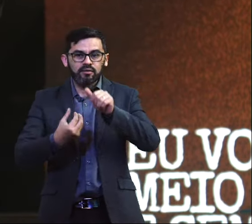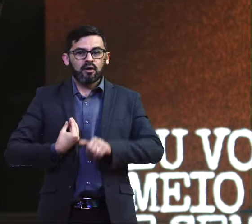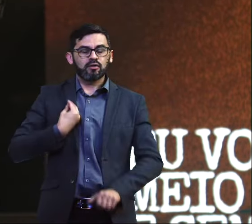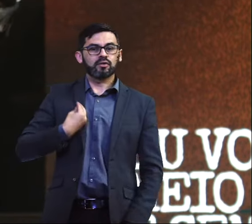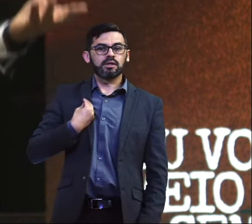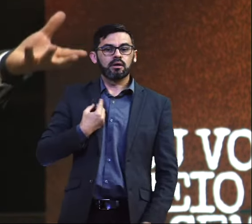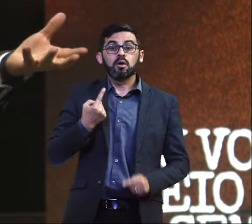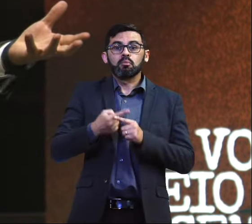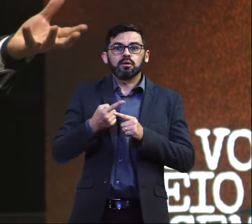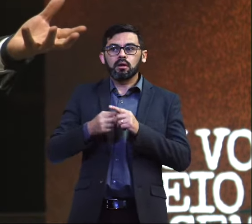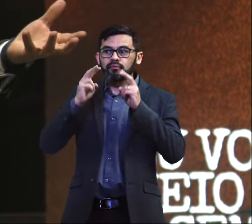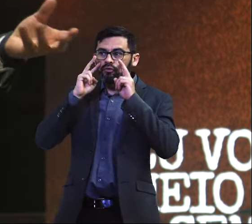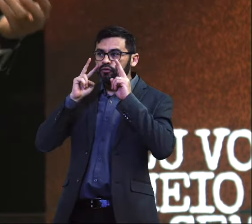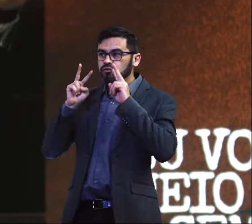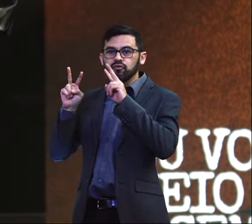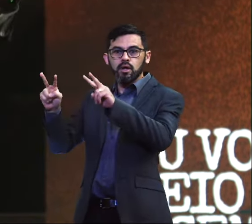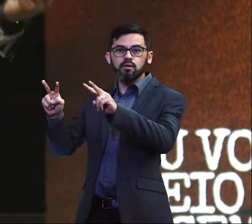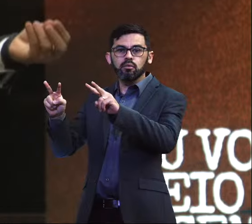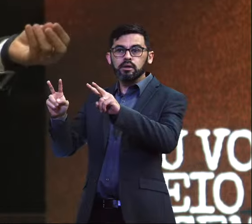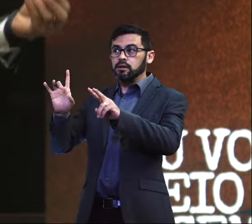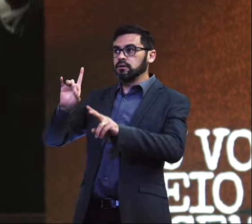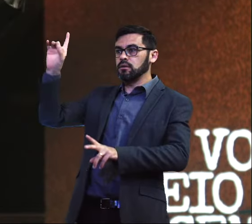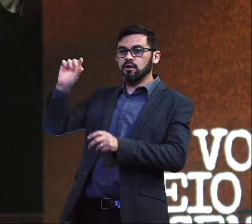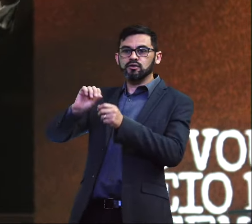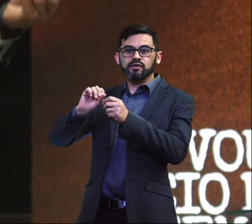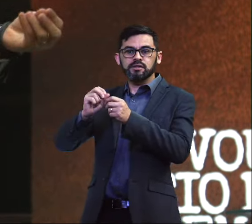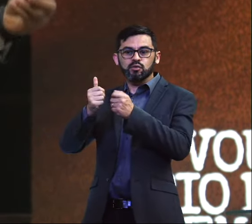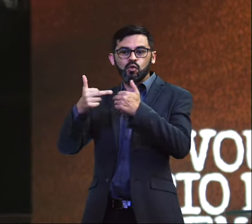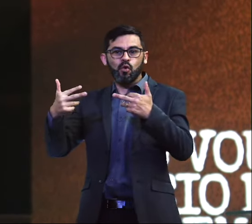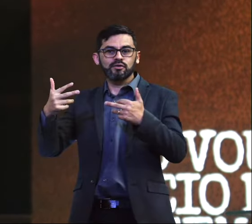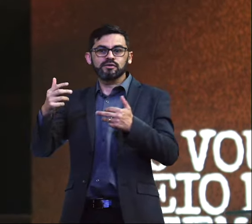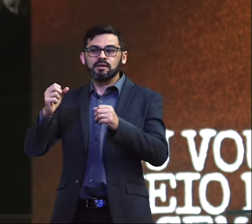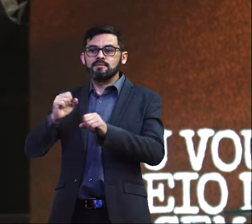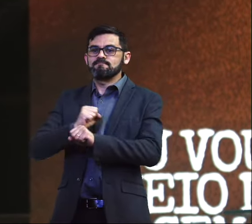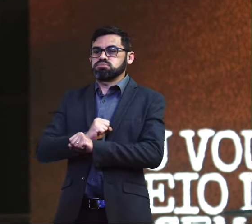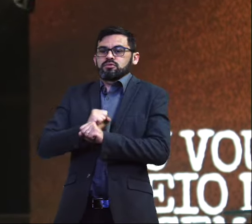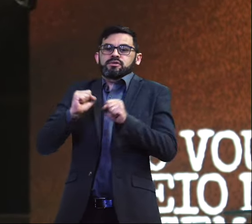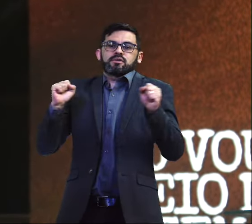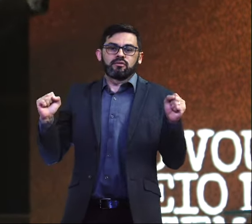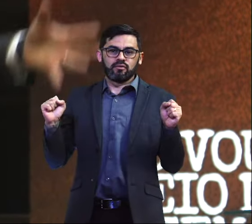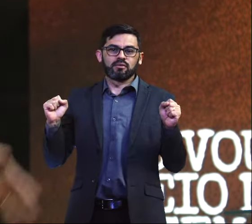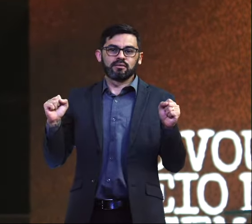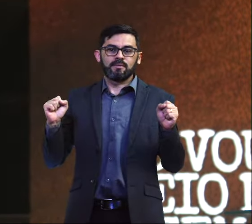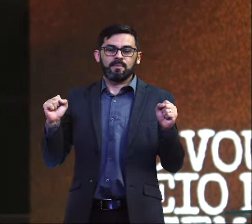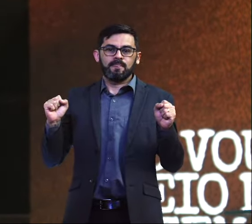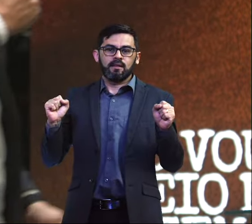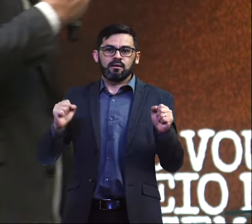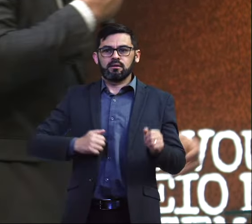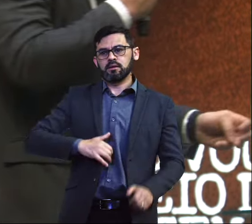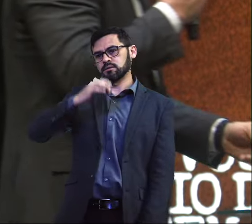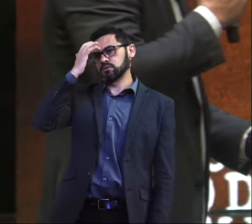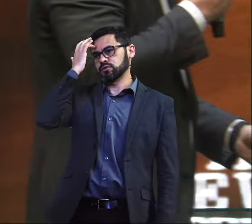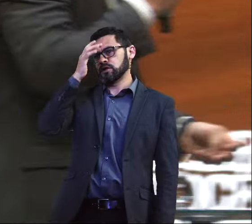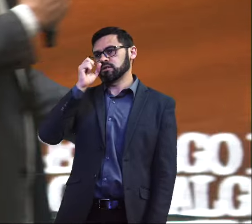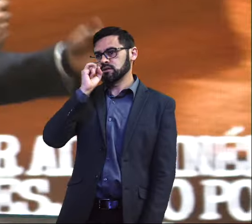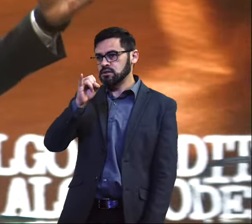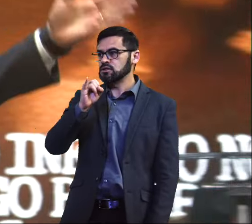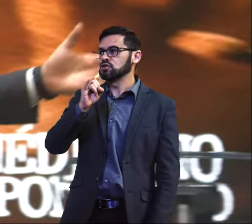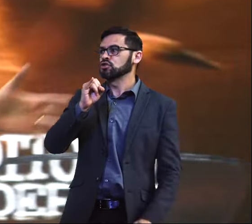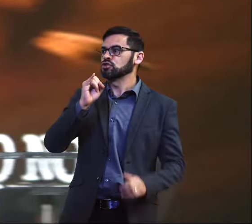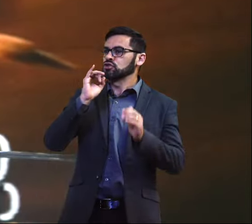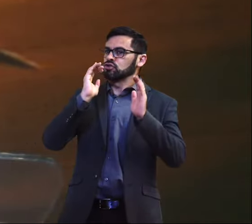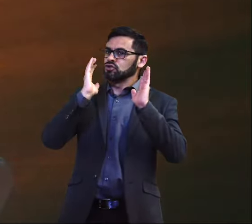eles viram Deus fazendo coisas aparentemente impossíveis. Eu não sei se tem um